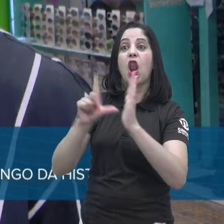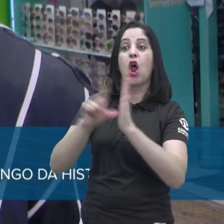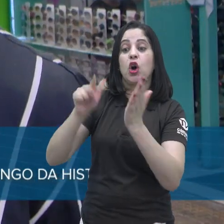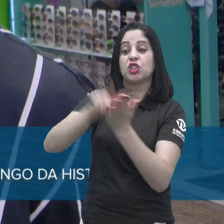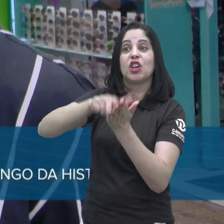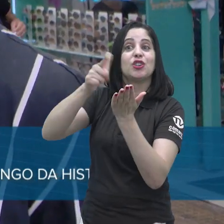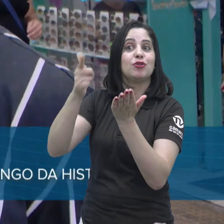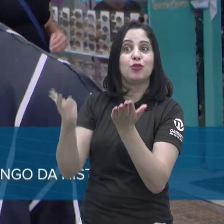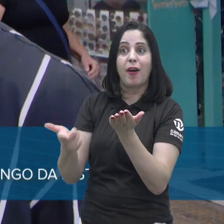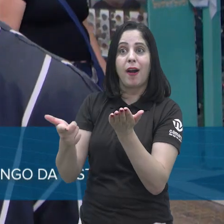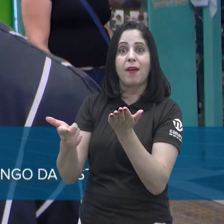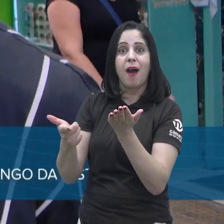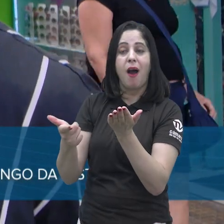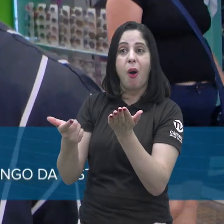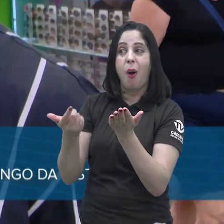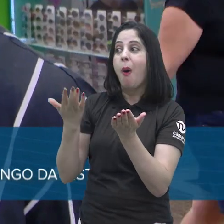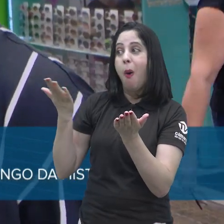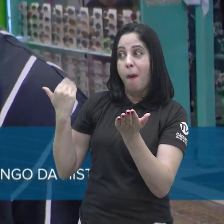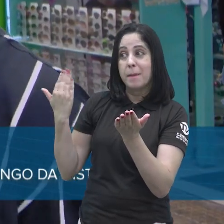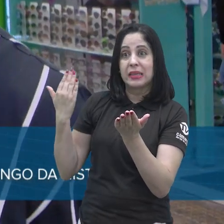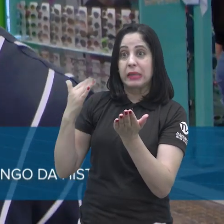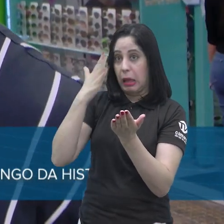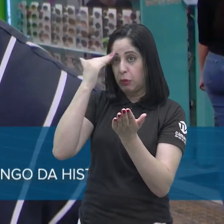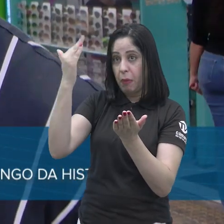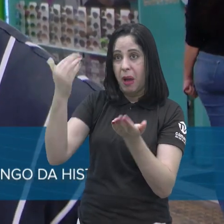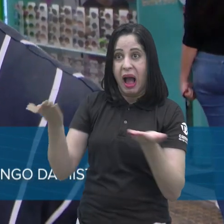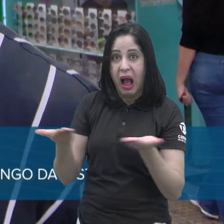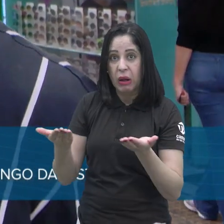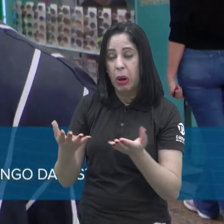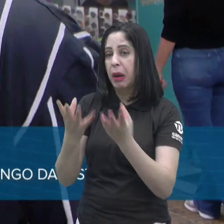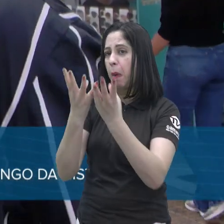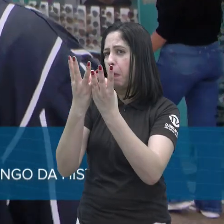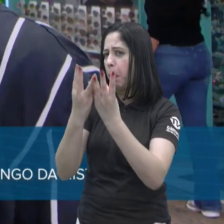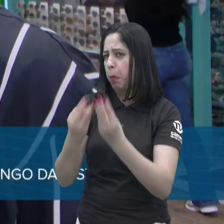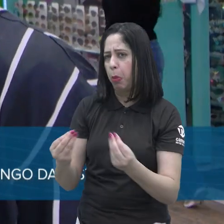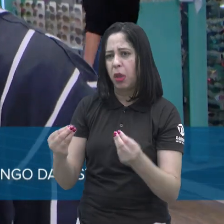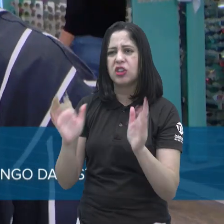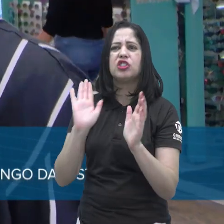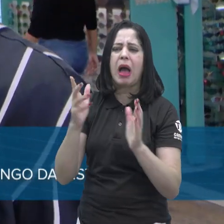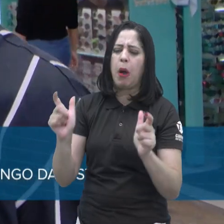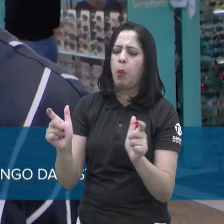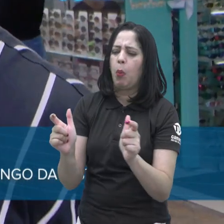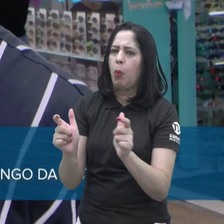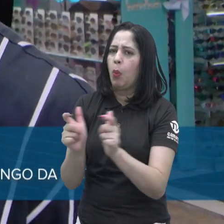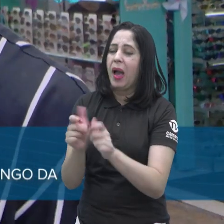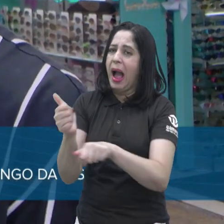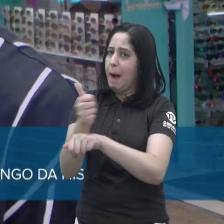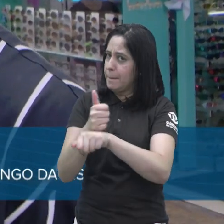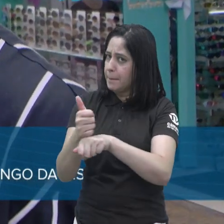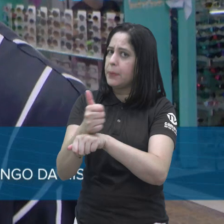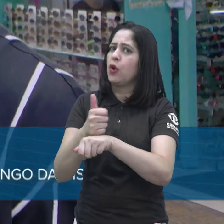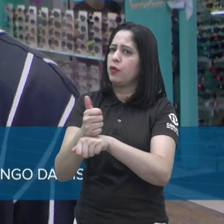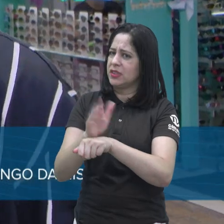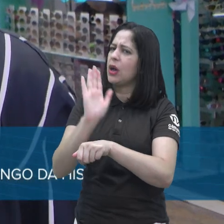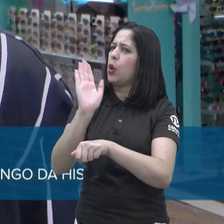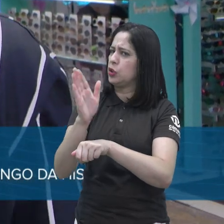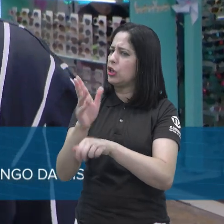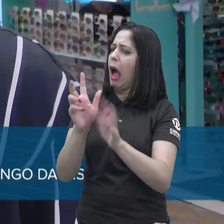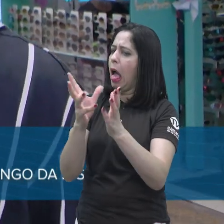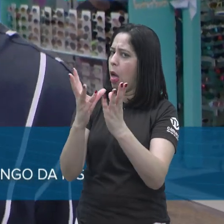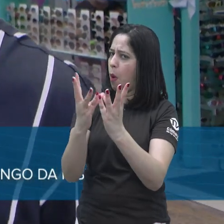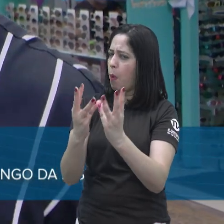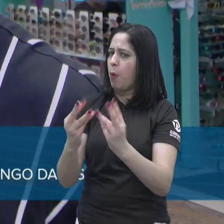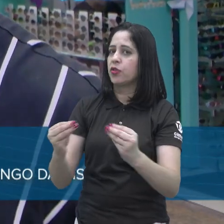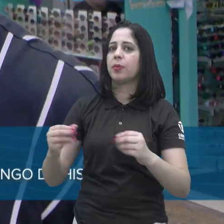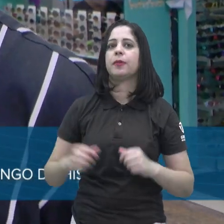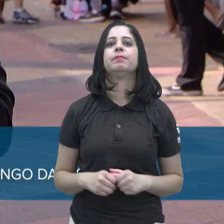nos trazia a mídia até a gente, hoje mesmo tem, mas assim, é bem reduzido, né? Então é uma profissão que está